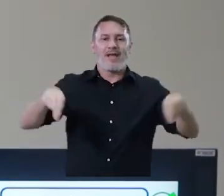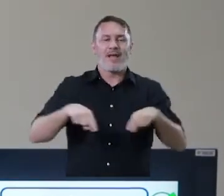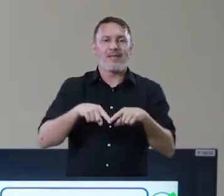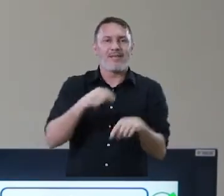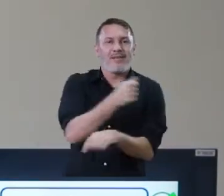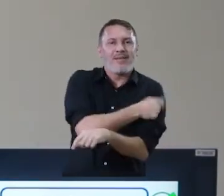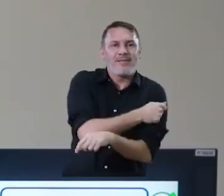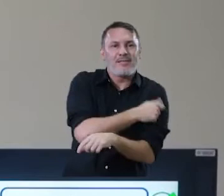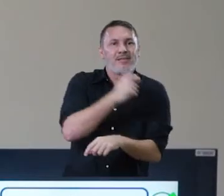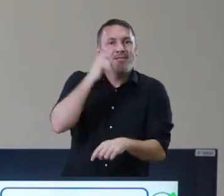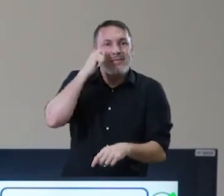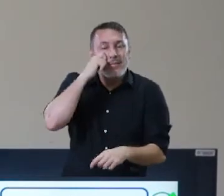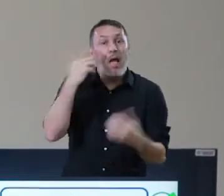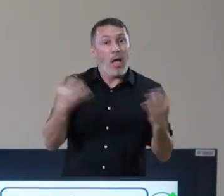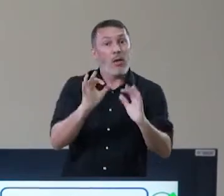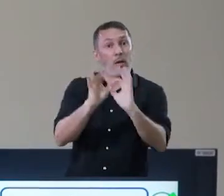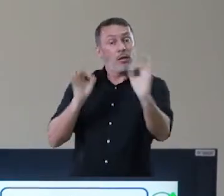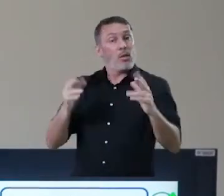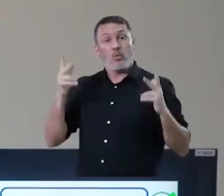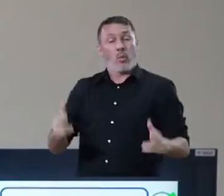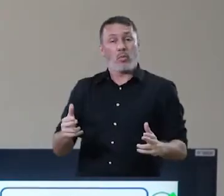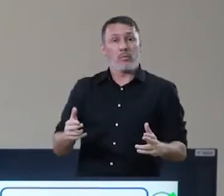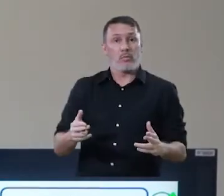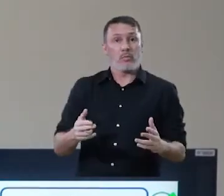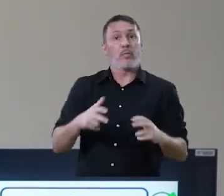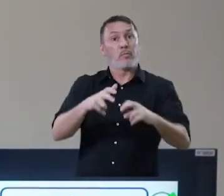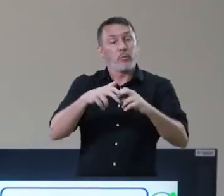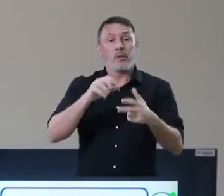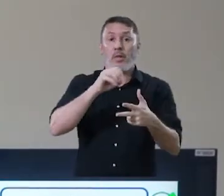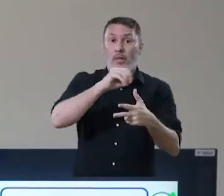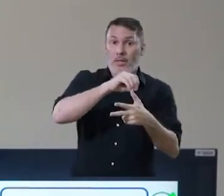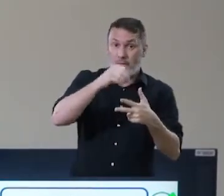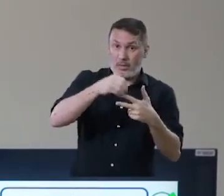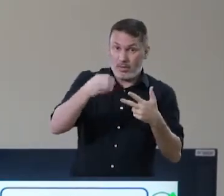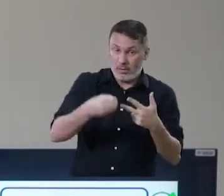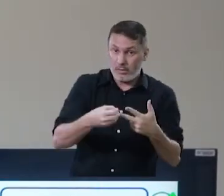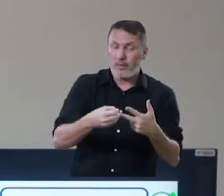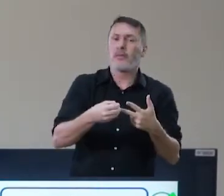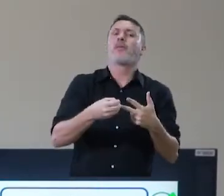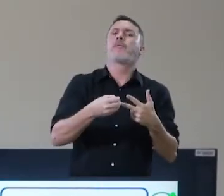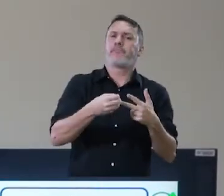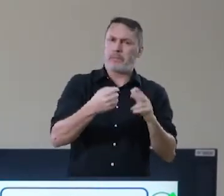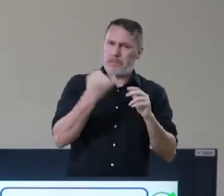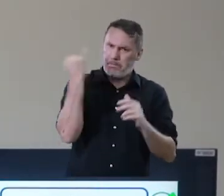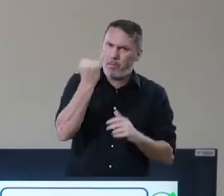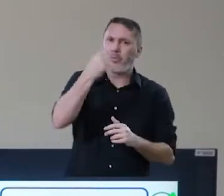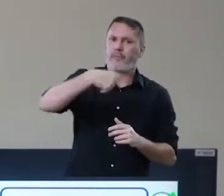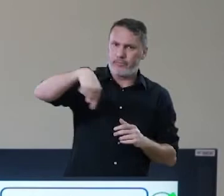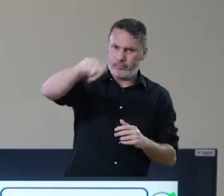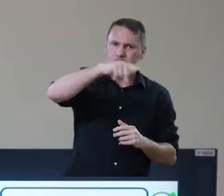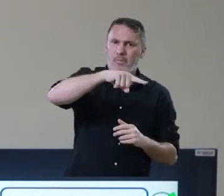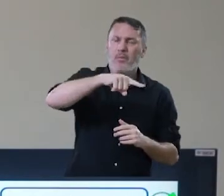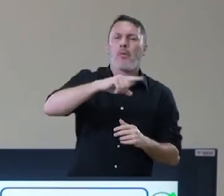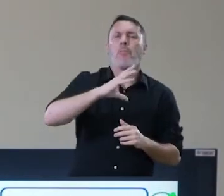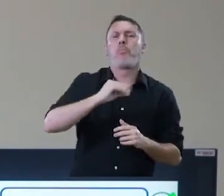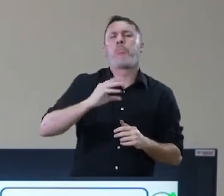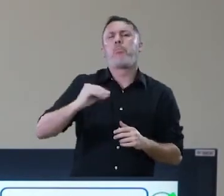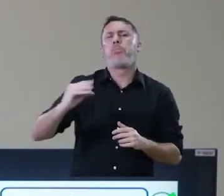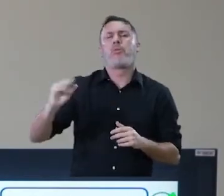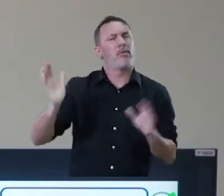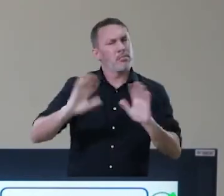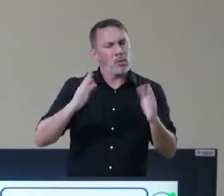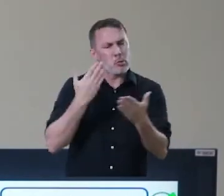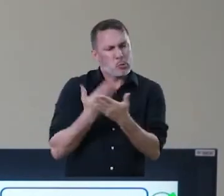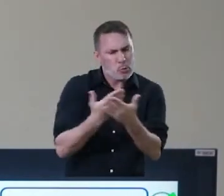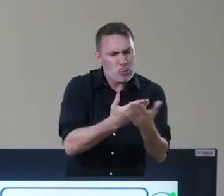de aula, estou trabalhando com vocês. Então, o ENEM, volto a dizer, é muito importante para você. Não deixe para